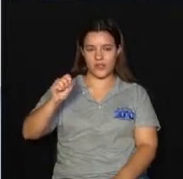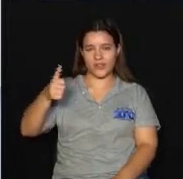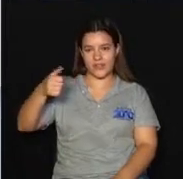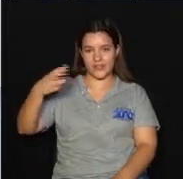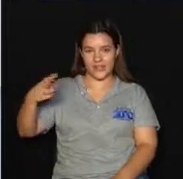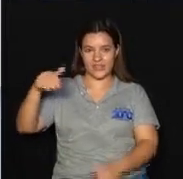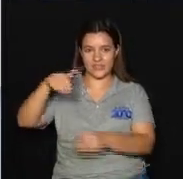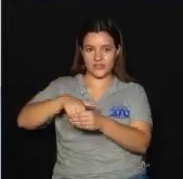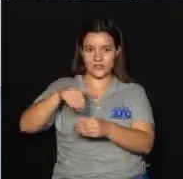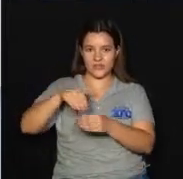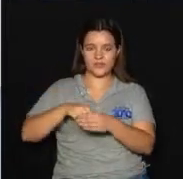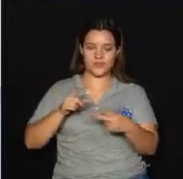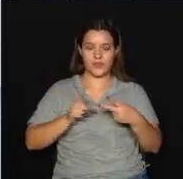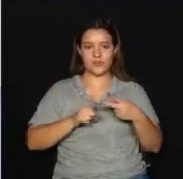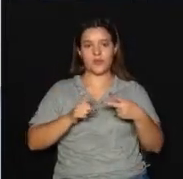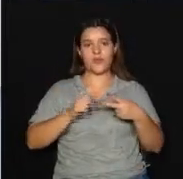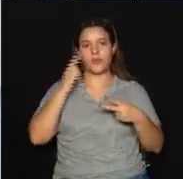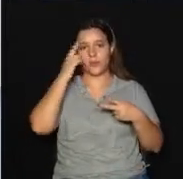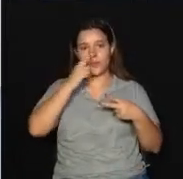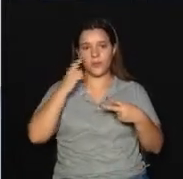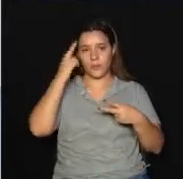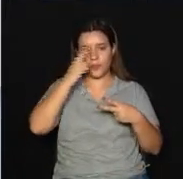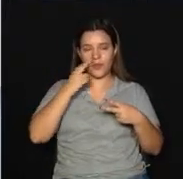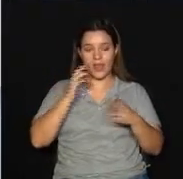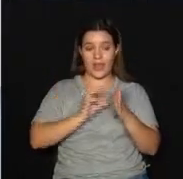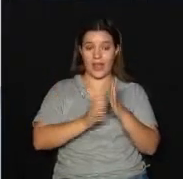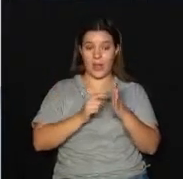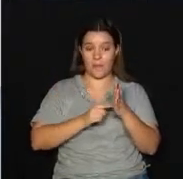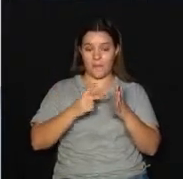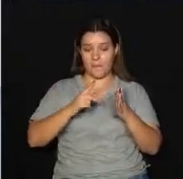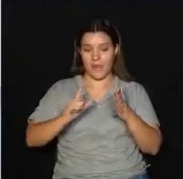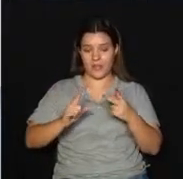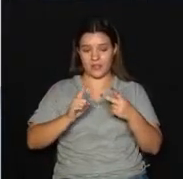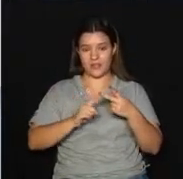221.813 votos, e o Rafa Zimbaldi, candidato do PL,